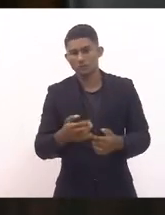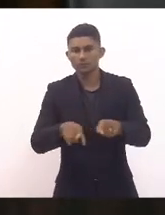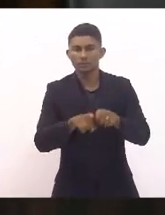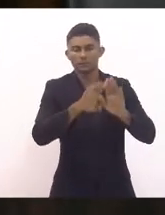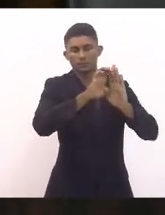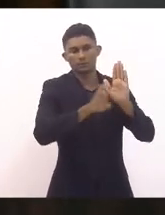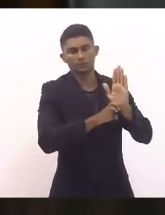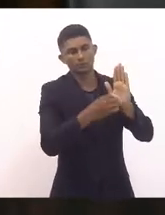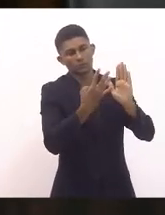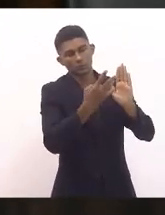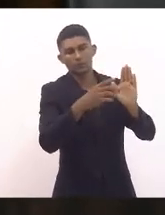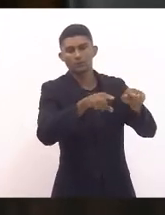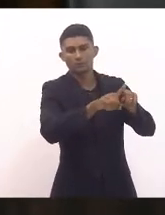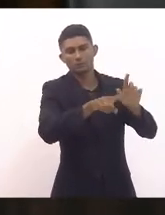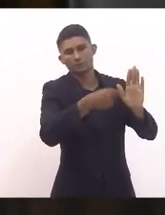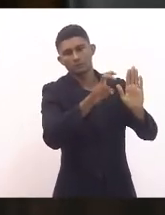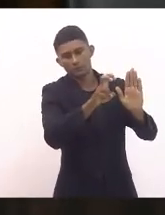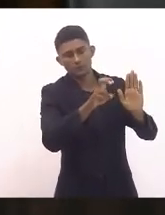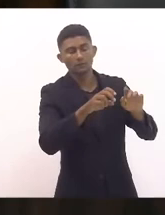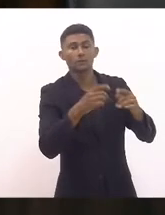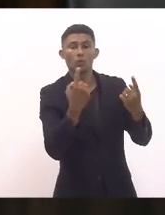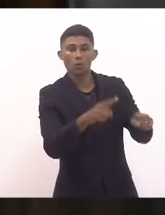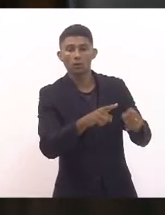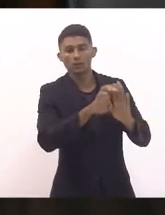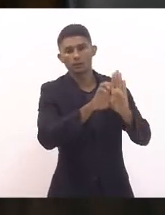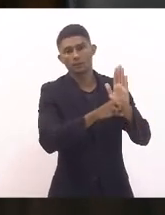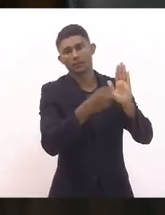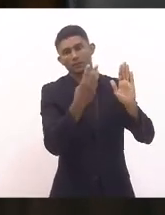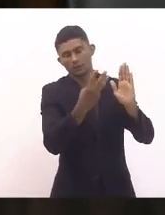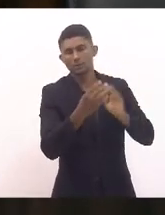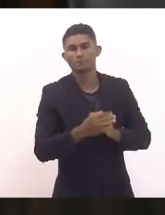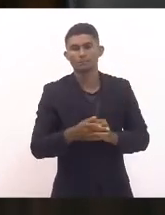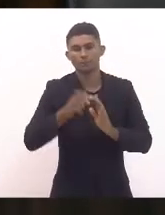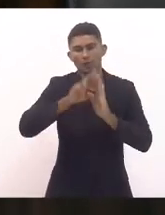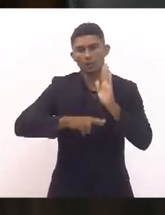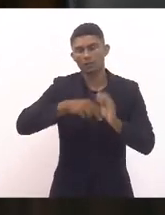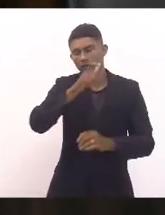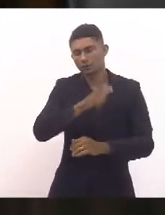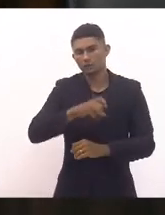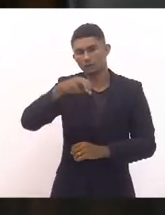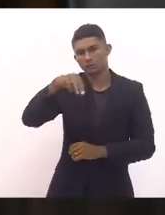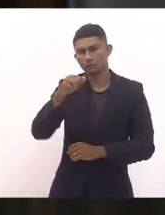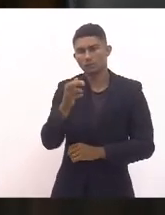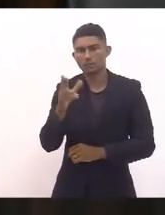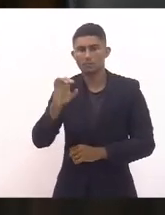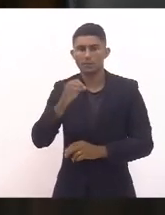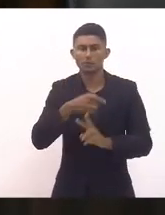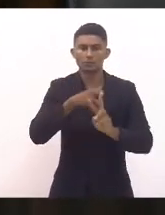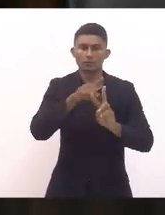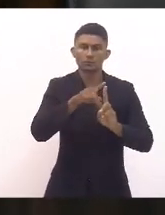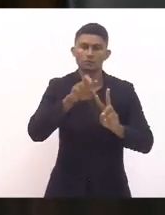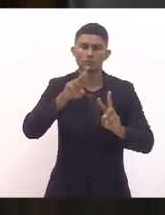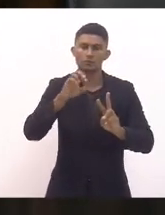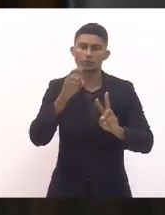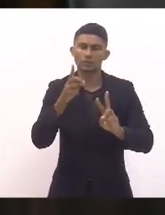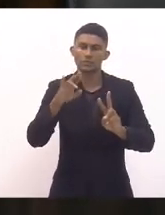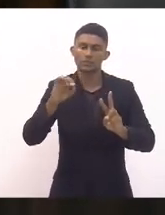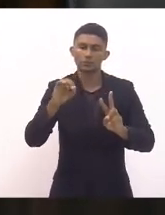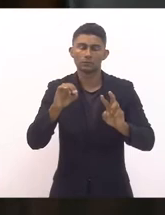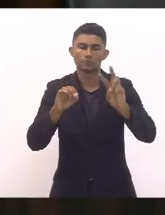número 4 e 5, contrárias às emendas número 3. Relatores, deputado Márcio Pacheco, Rodrigo Amorim, subtenente